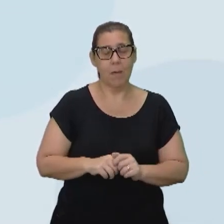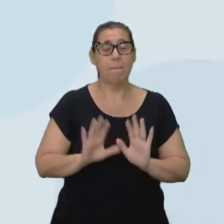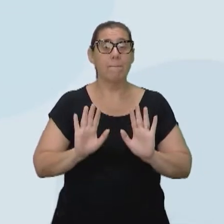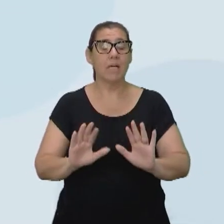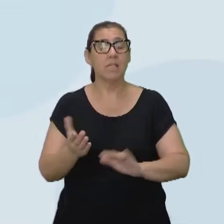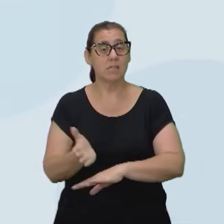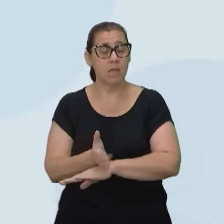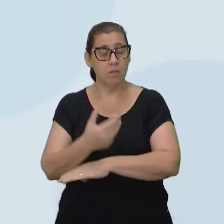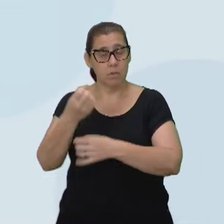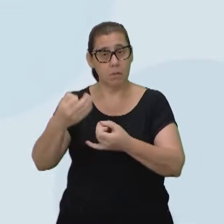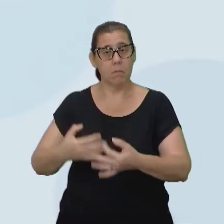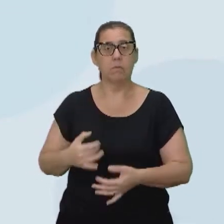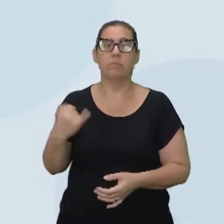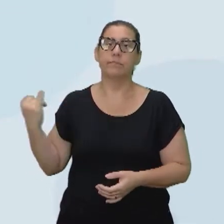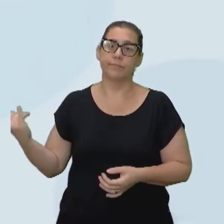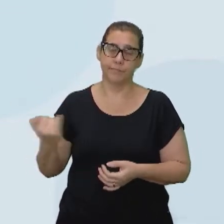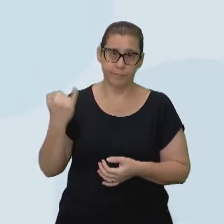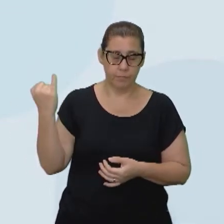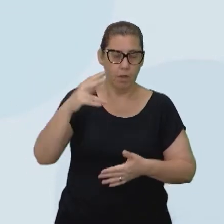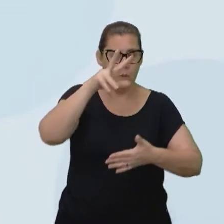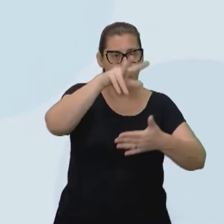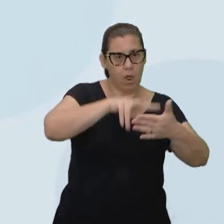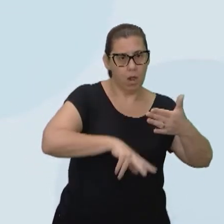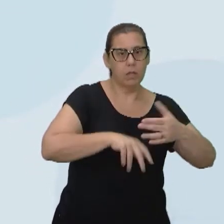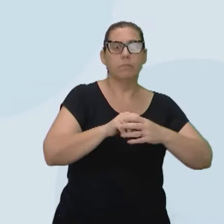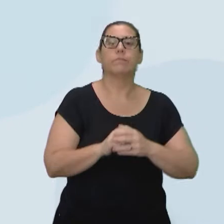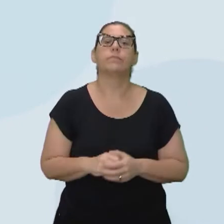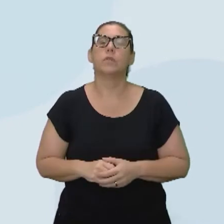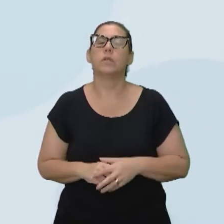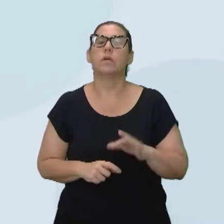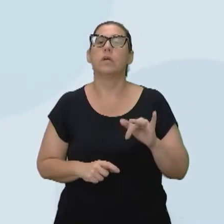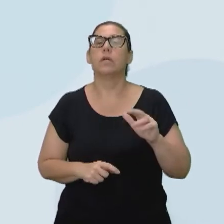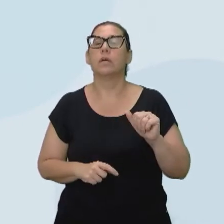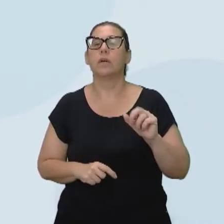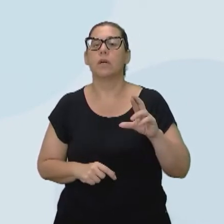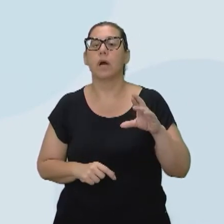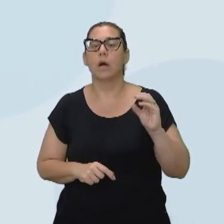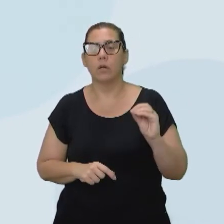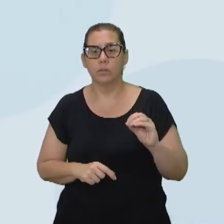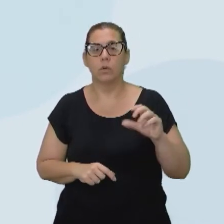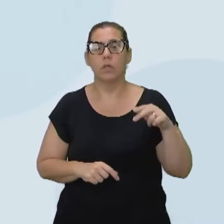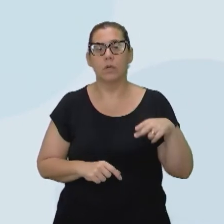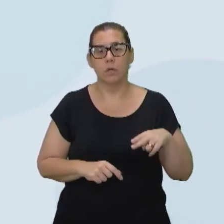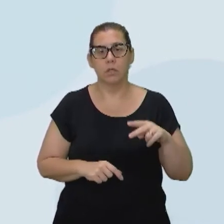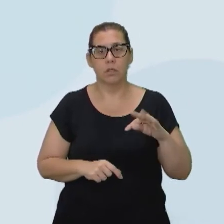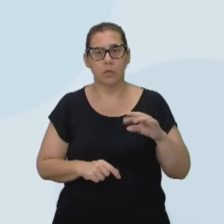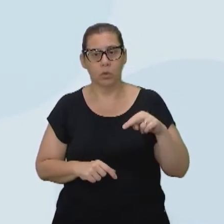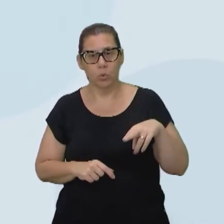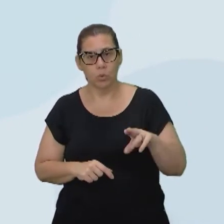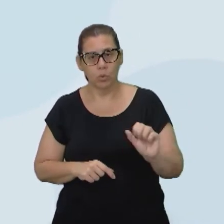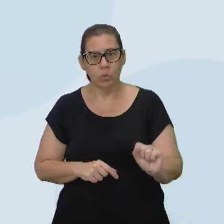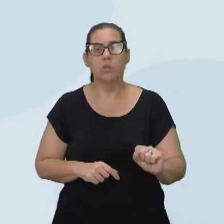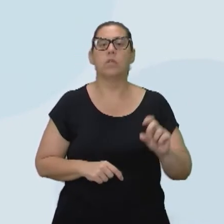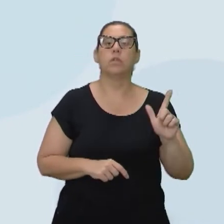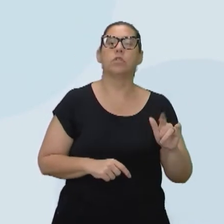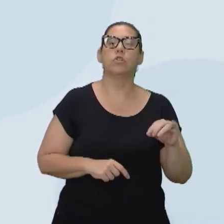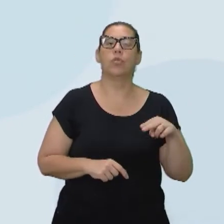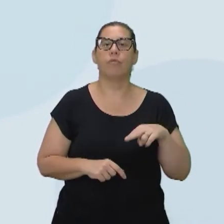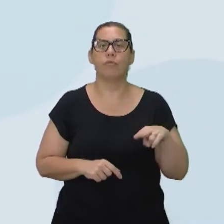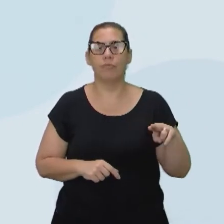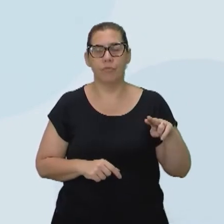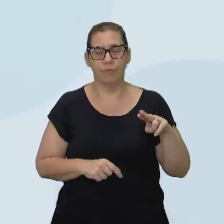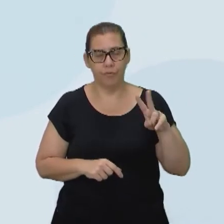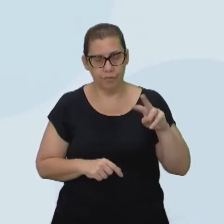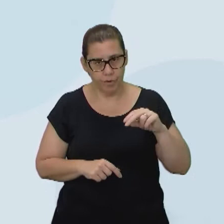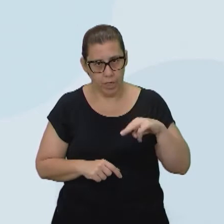que é o seguinte, né? Eu vou ler, de acordo com Ricardo Antunes e Giovanni Alves, né? Na verdade, são dois autores do texto que eu estou me referindo,